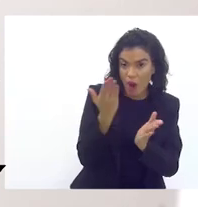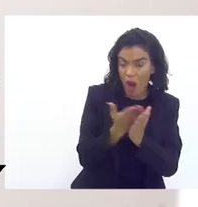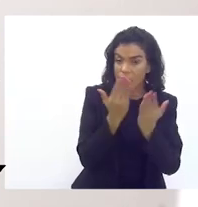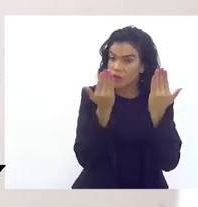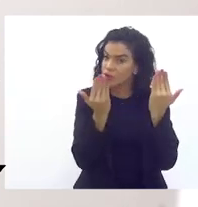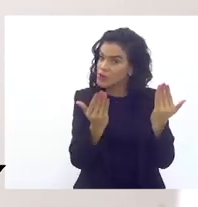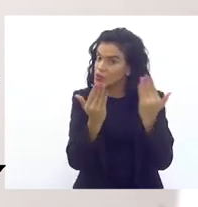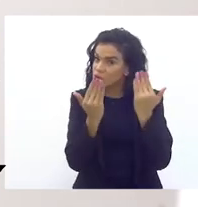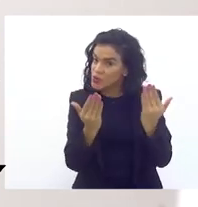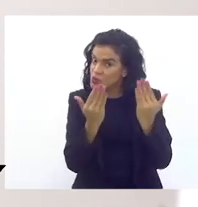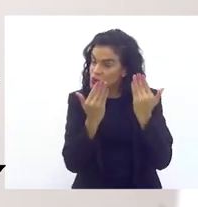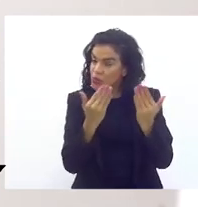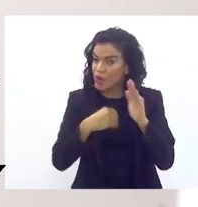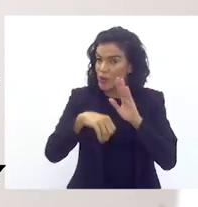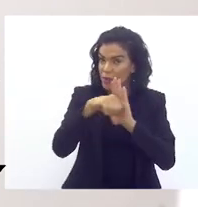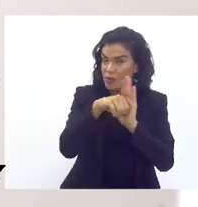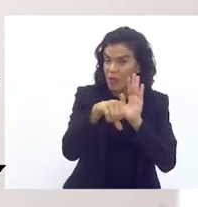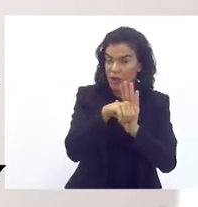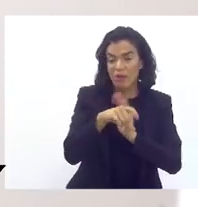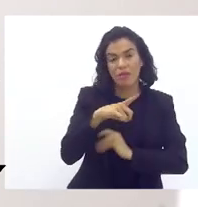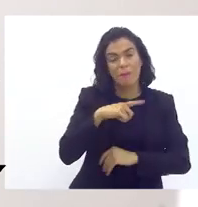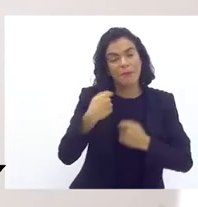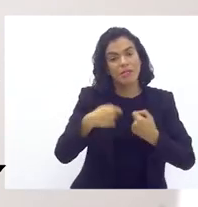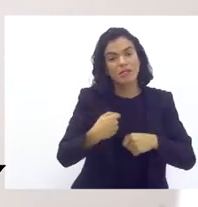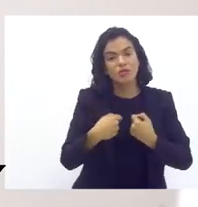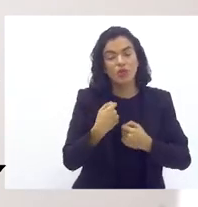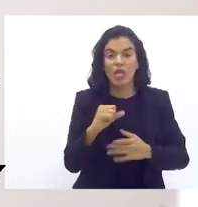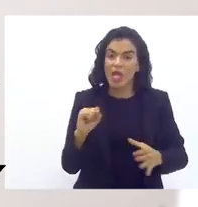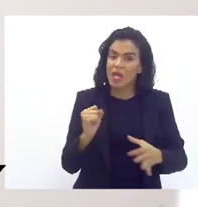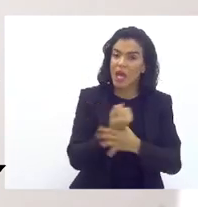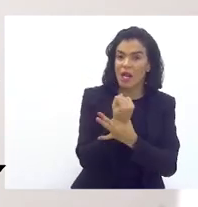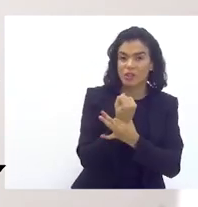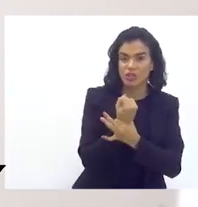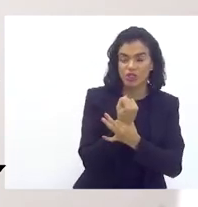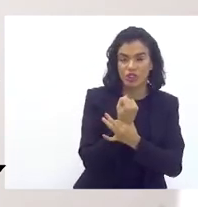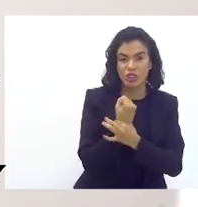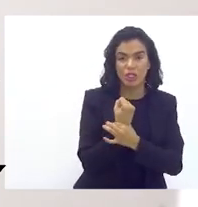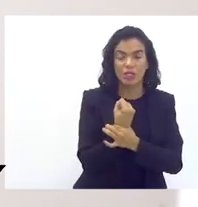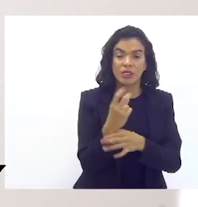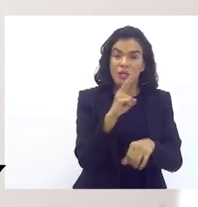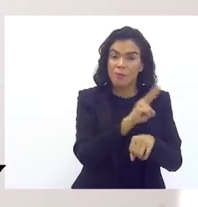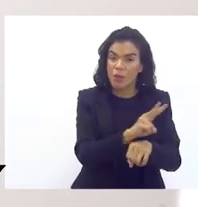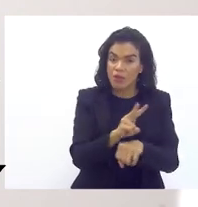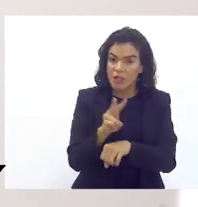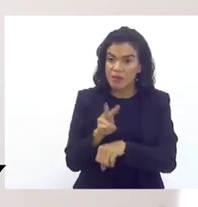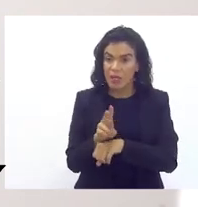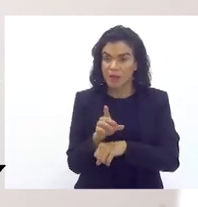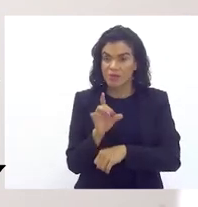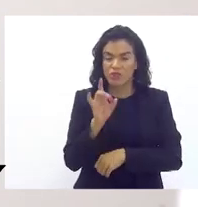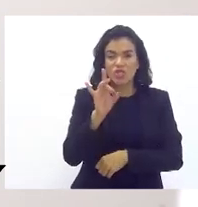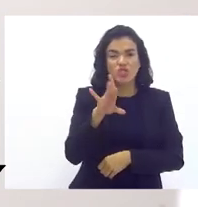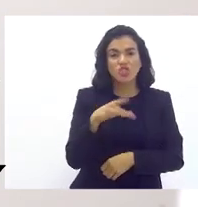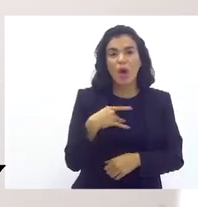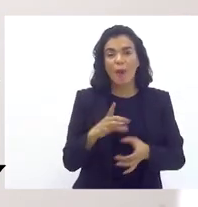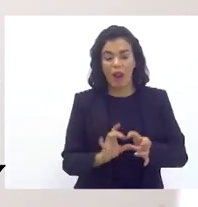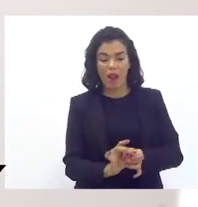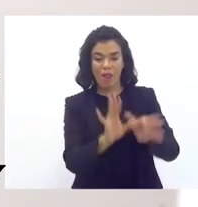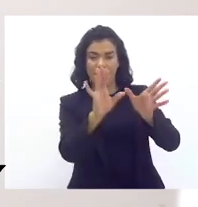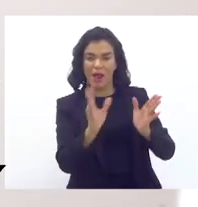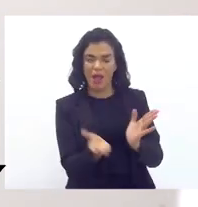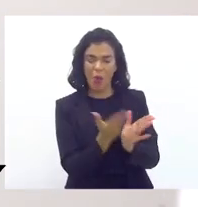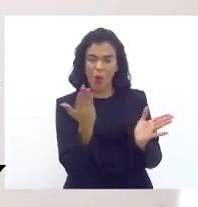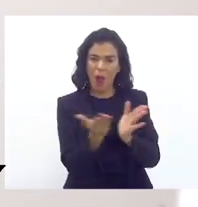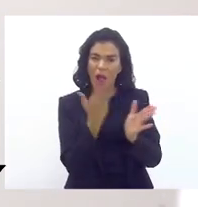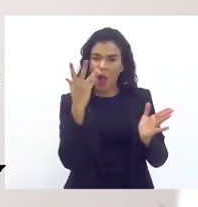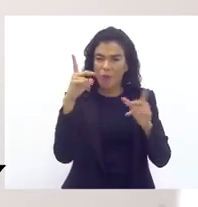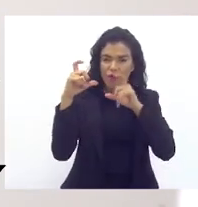aspas né tem que ter um ganho tem que ter um ganho de trazer uma garantia de proteção das pessoas regulamentar só para chancelar o álbum Eu